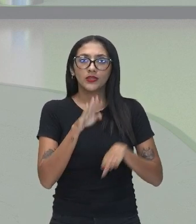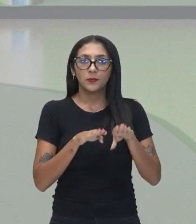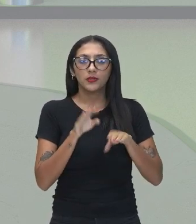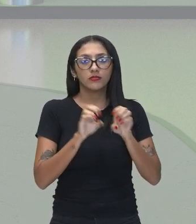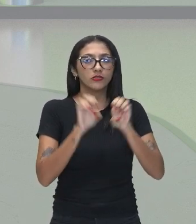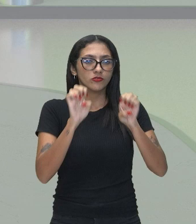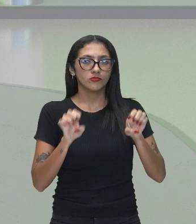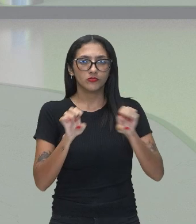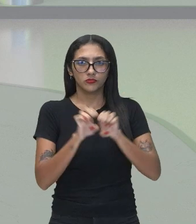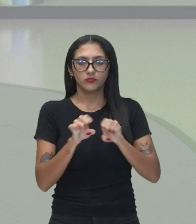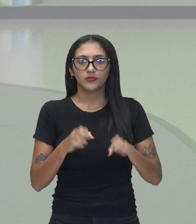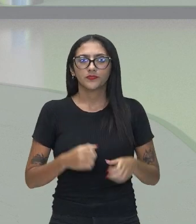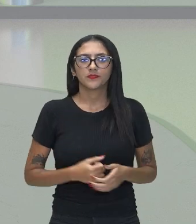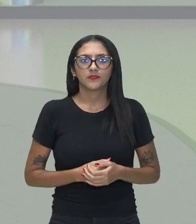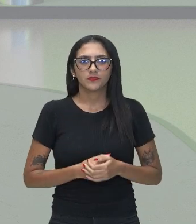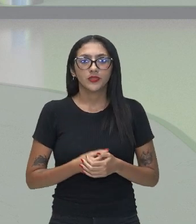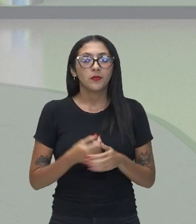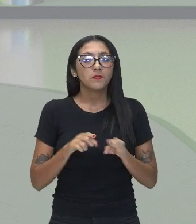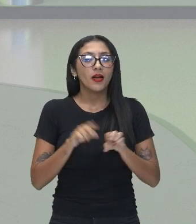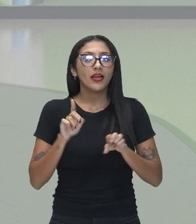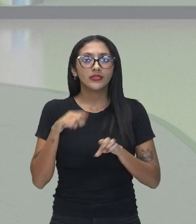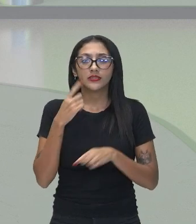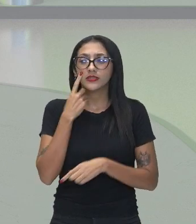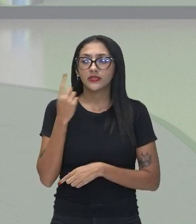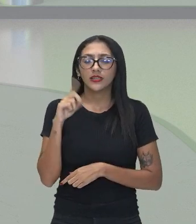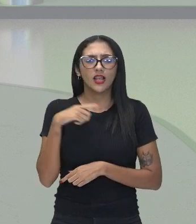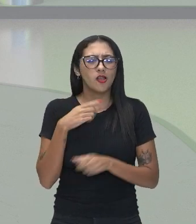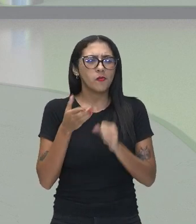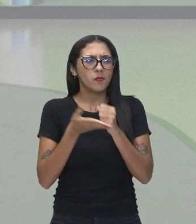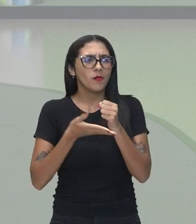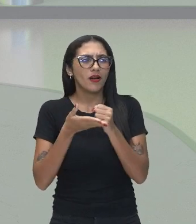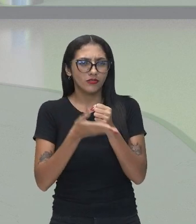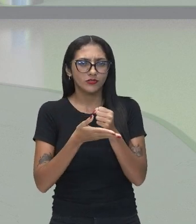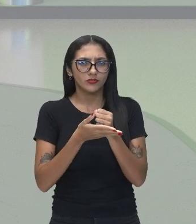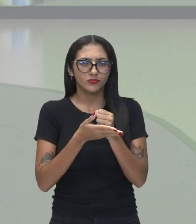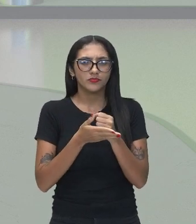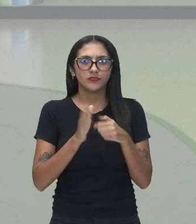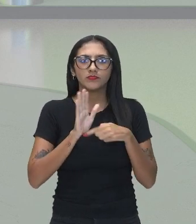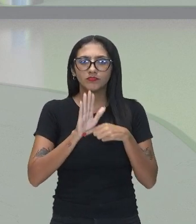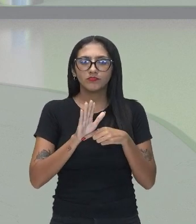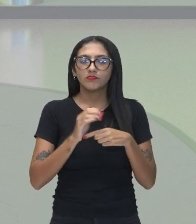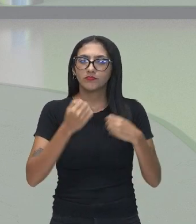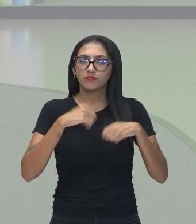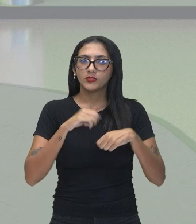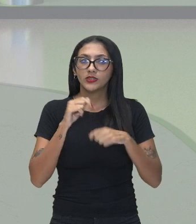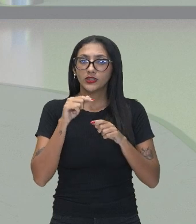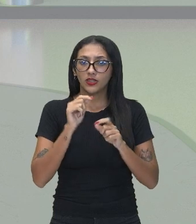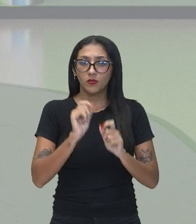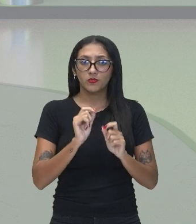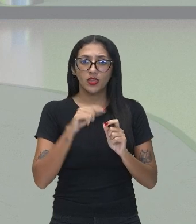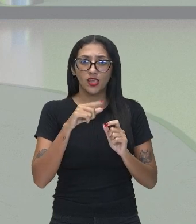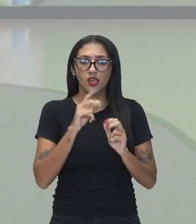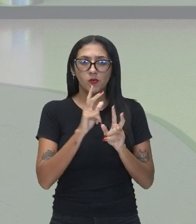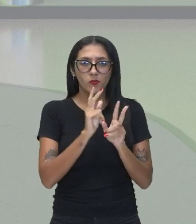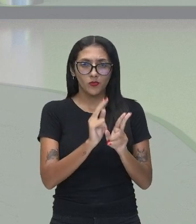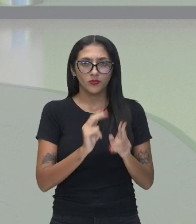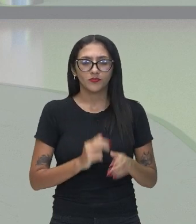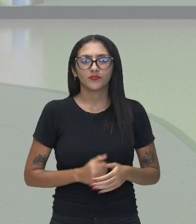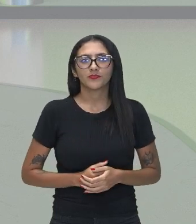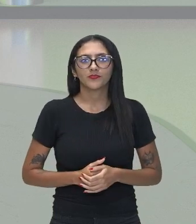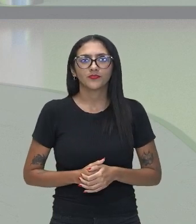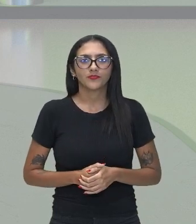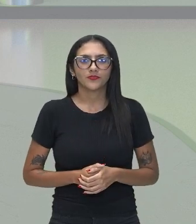estrutura, tá bom? Mas o básico é esse, ter essa característica aqui, ter esse núcleo aqui, correto? Então agora a